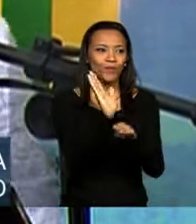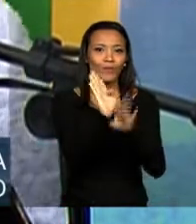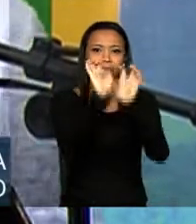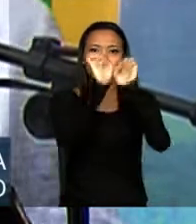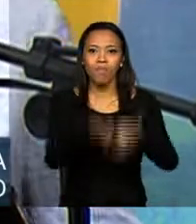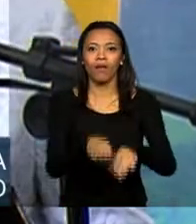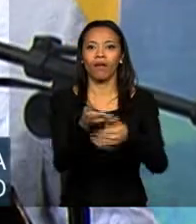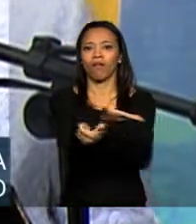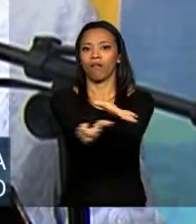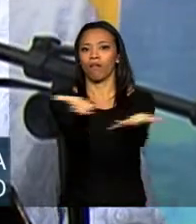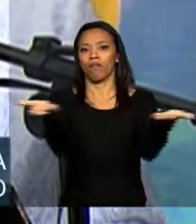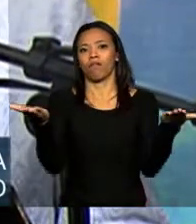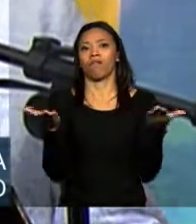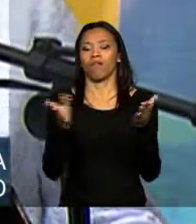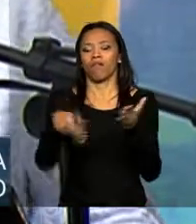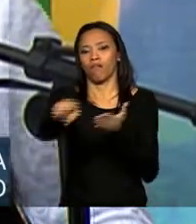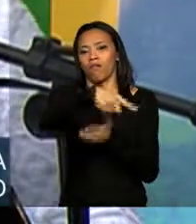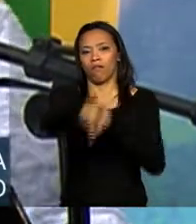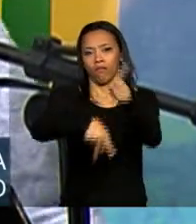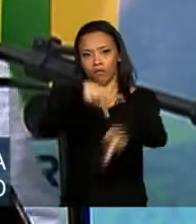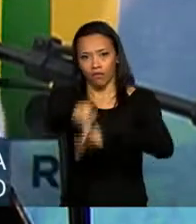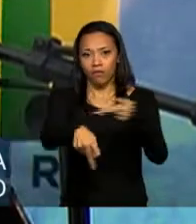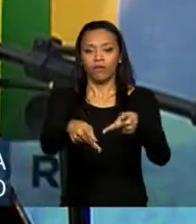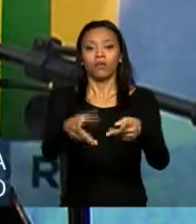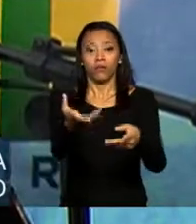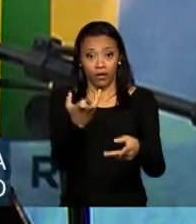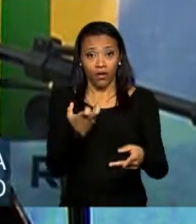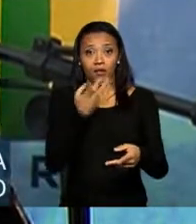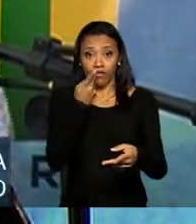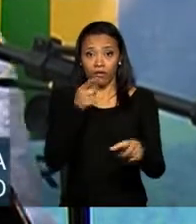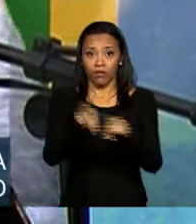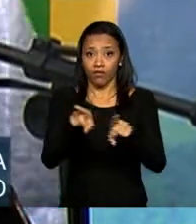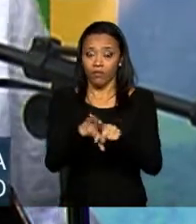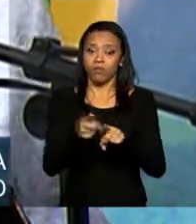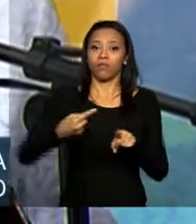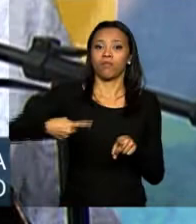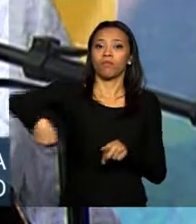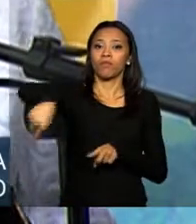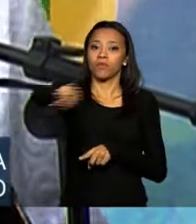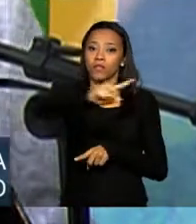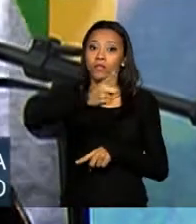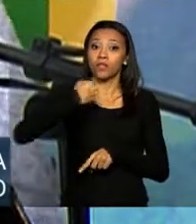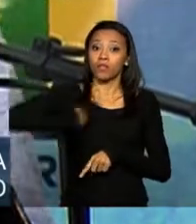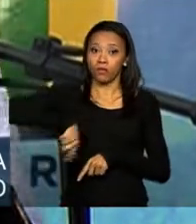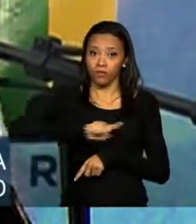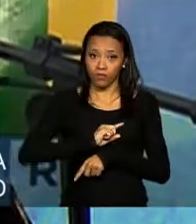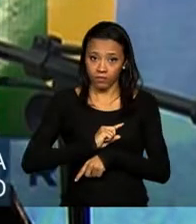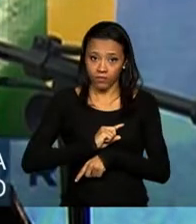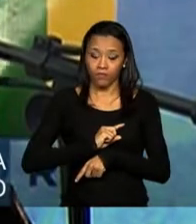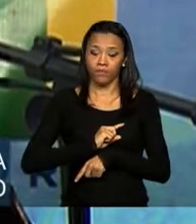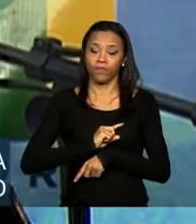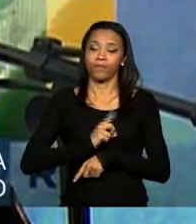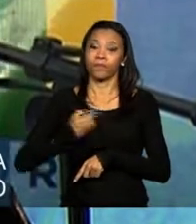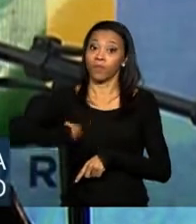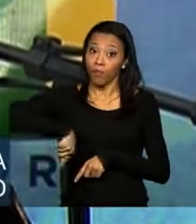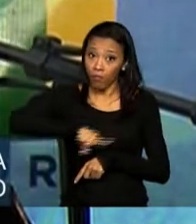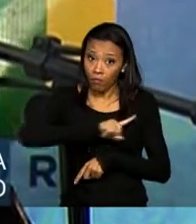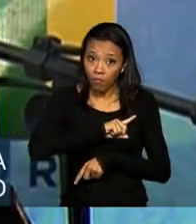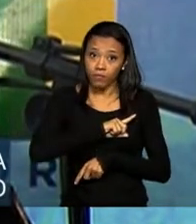faz bem para a população eu quero dizer também para vocês que nós nós